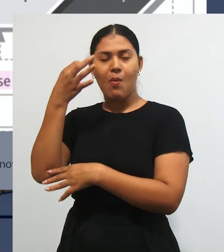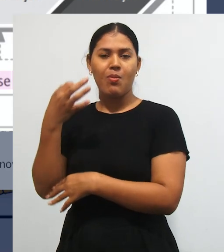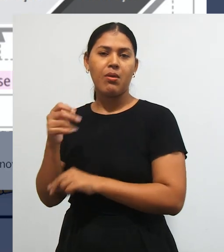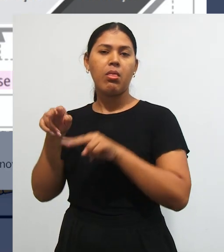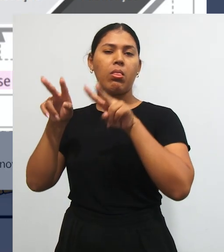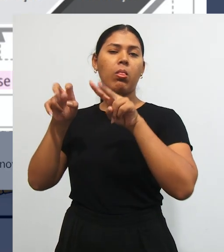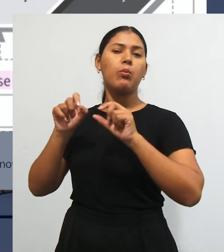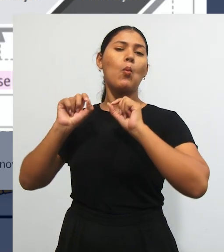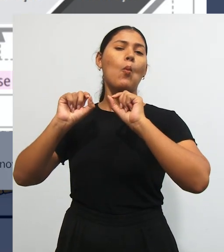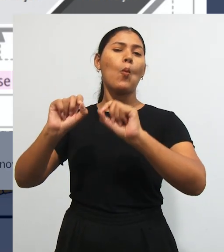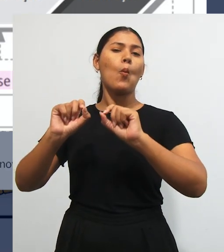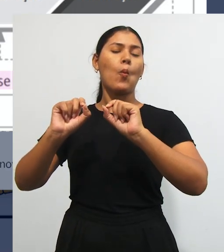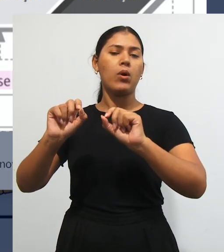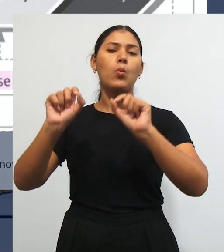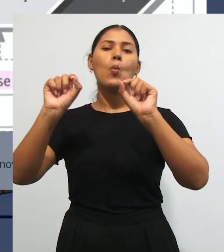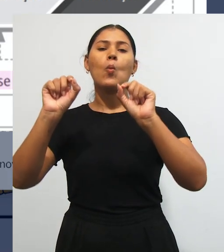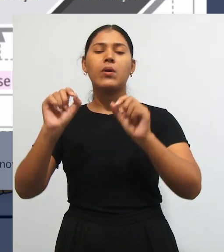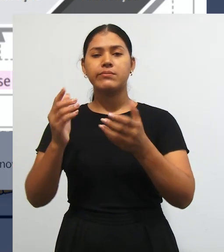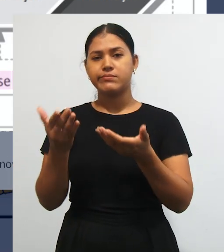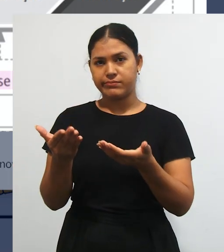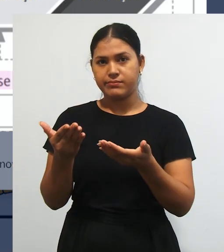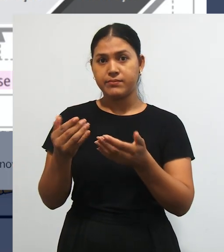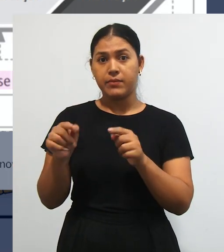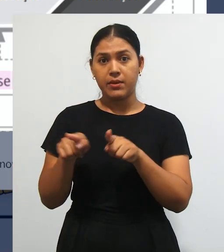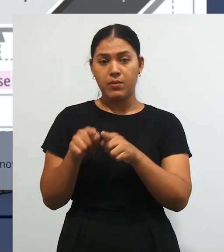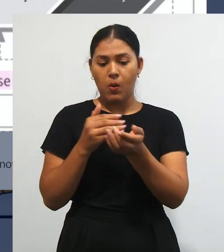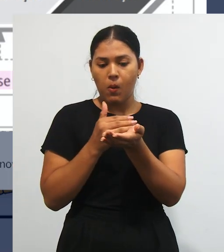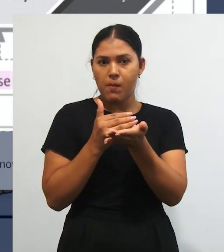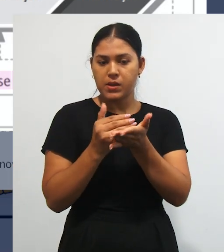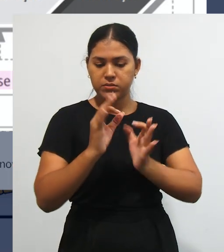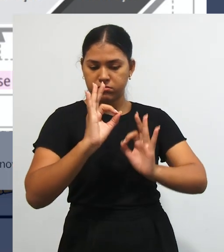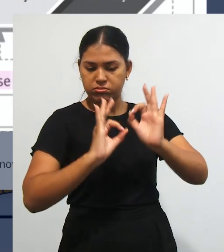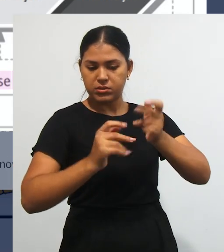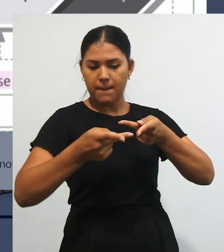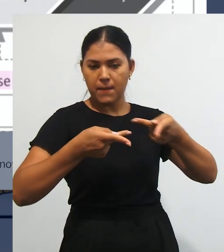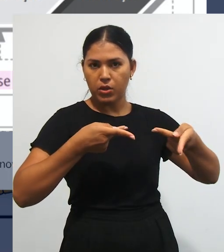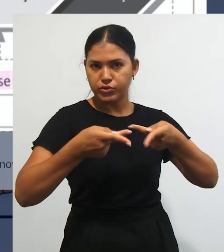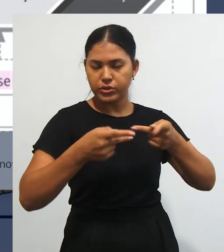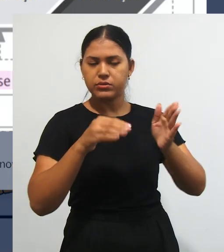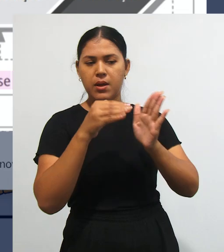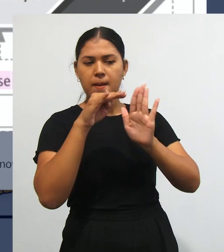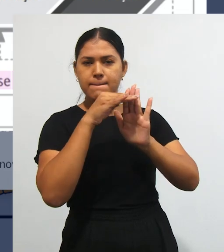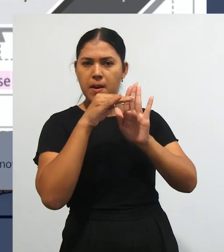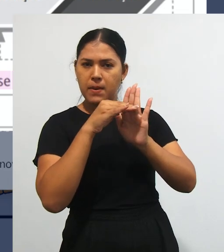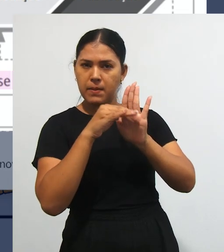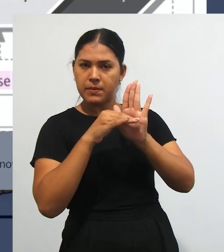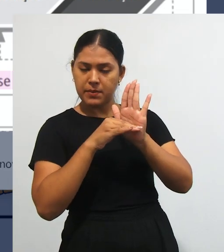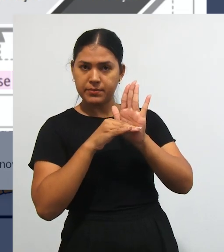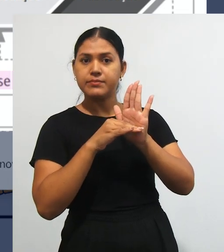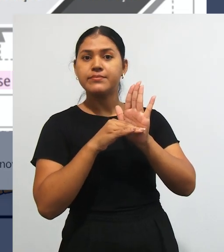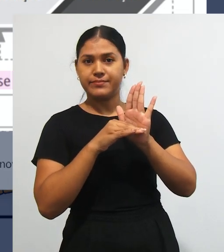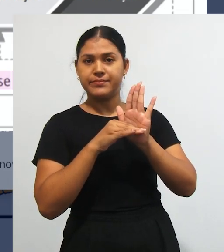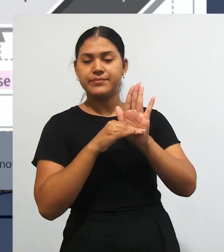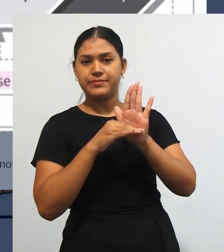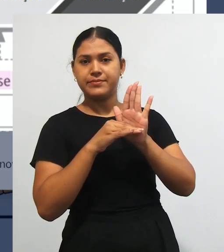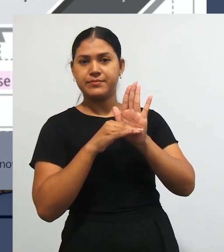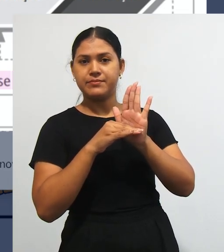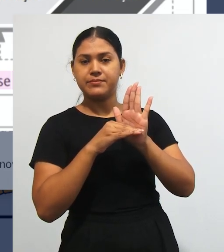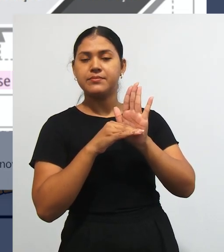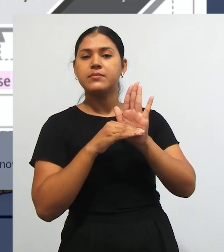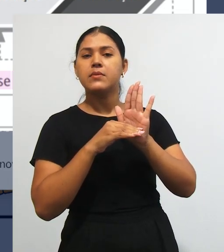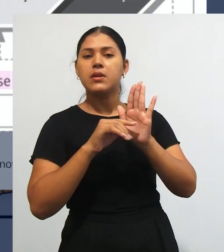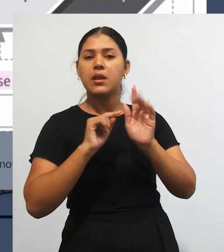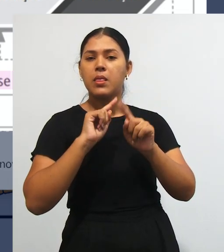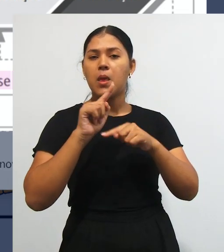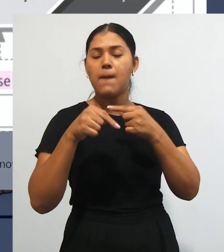o quê, né, para pesquisa, você estrutura o seu projeto com essas fases que a gente falou, e essa é a